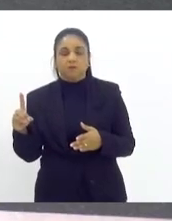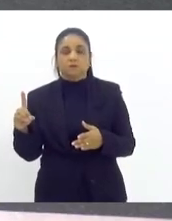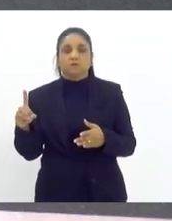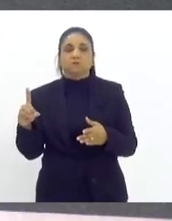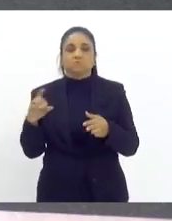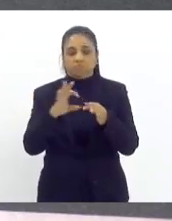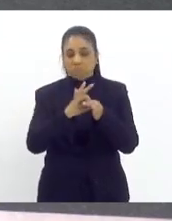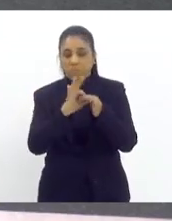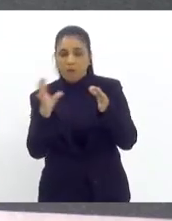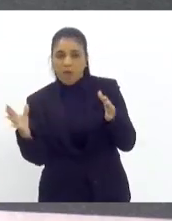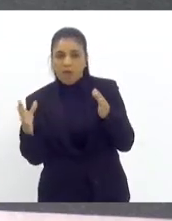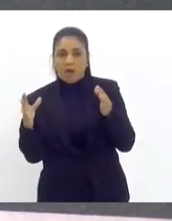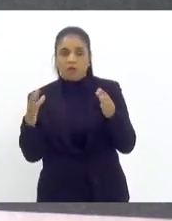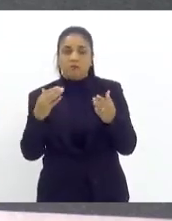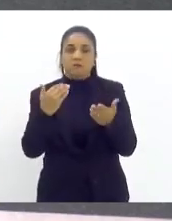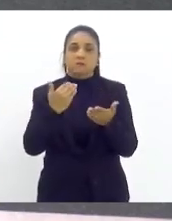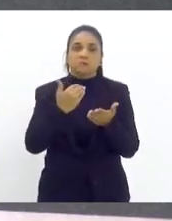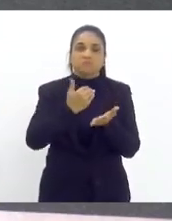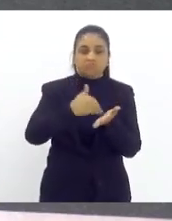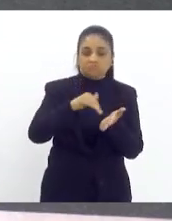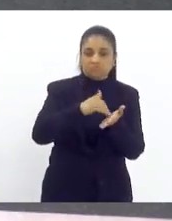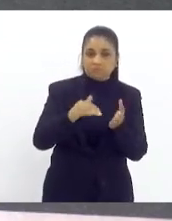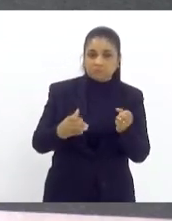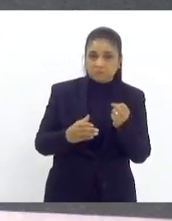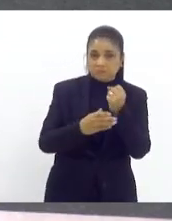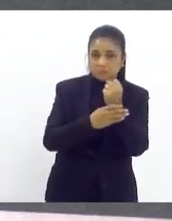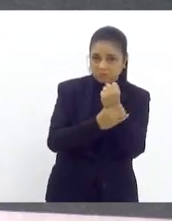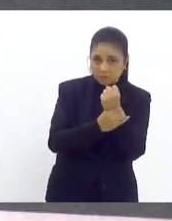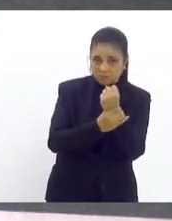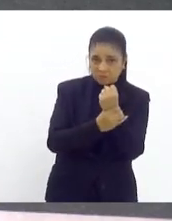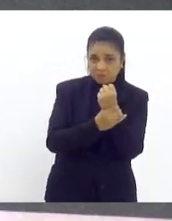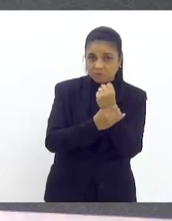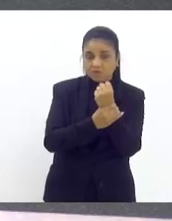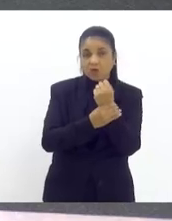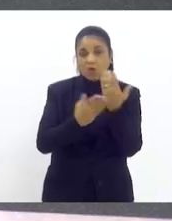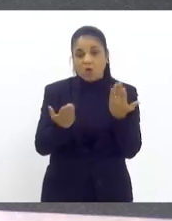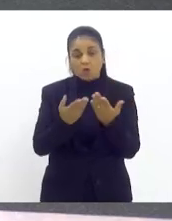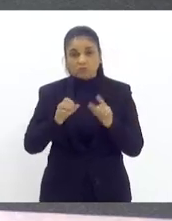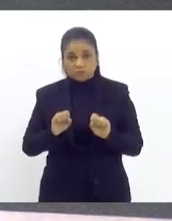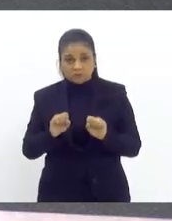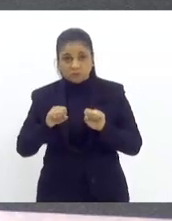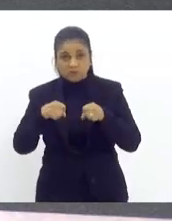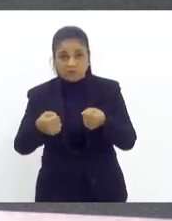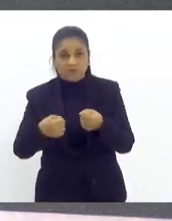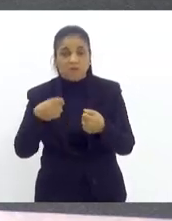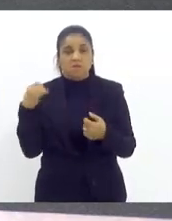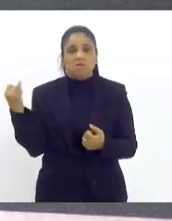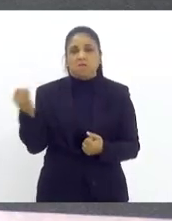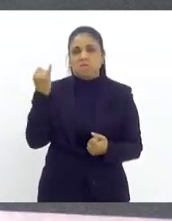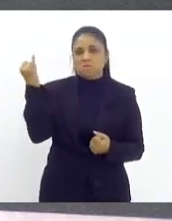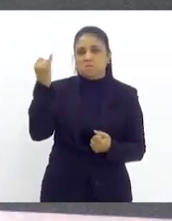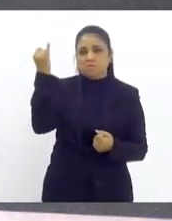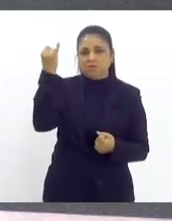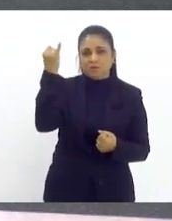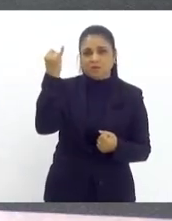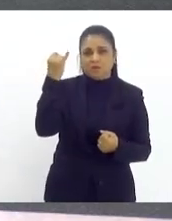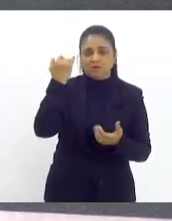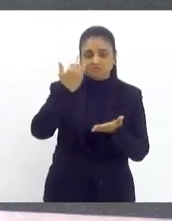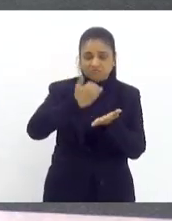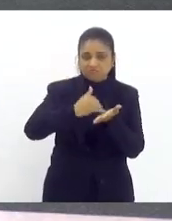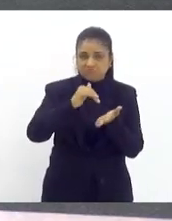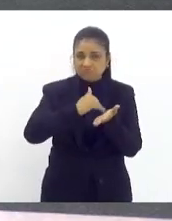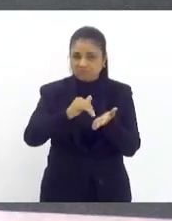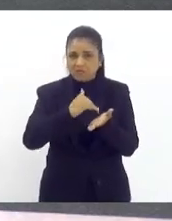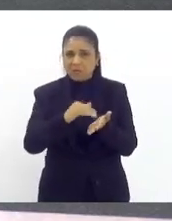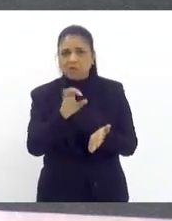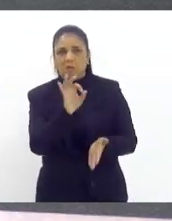de segurança eu quero defender aqui a tese de que hoje é importante que as Polícias sejam secretarias